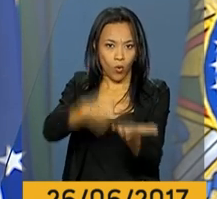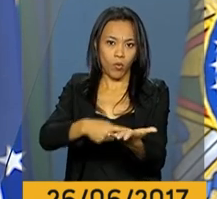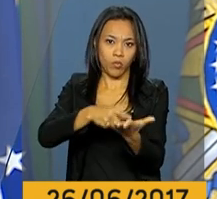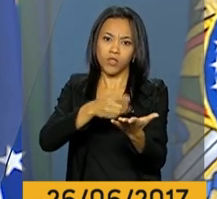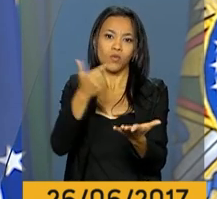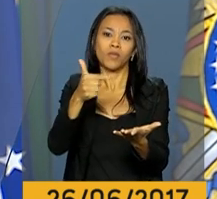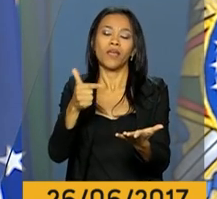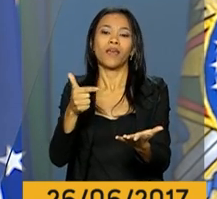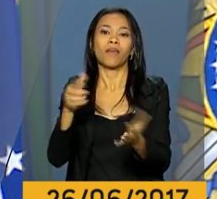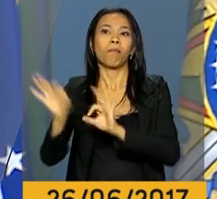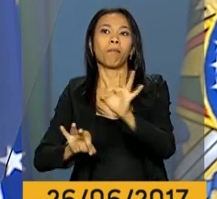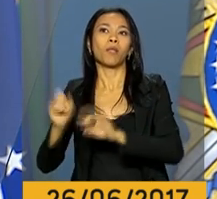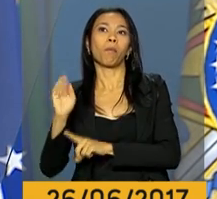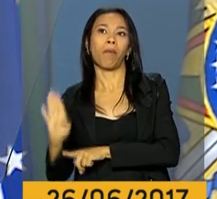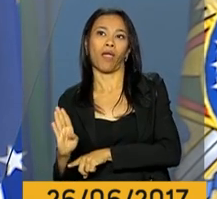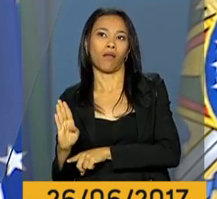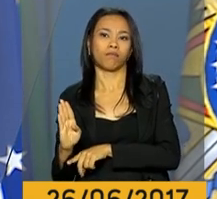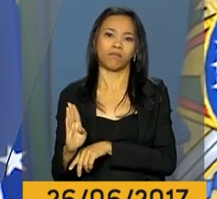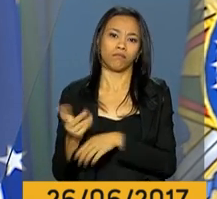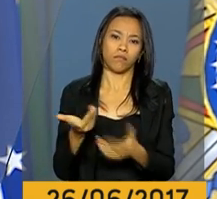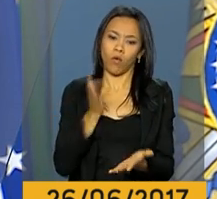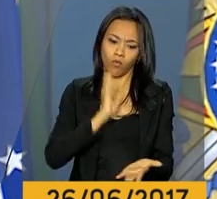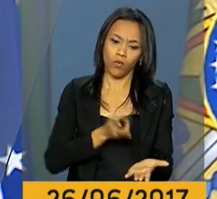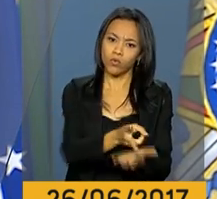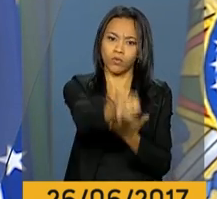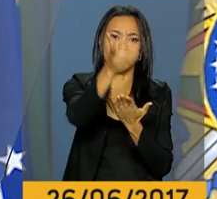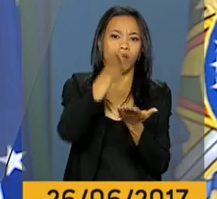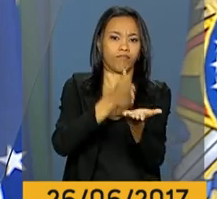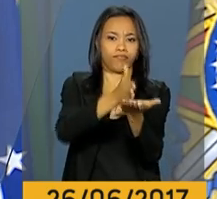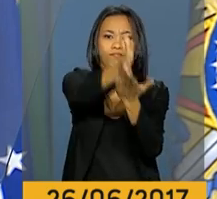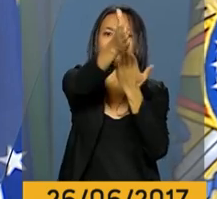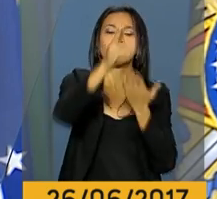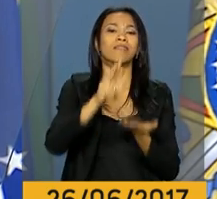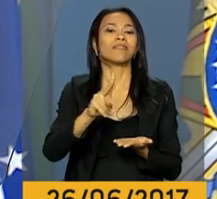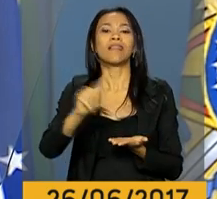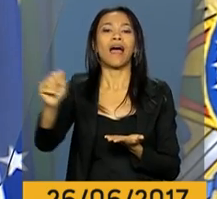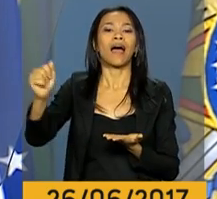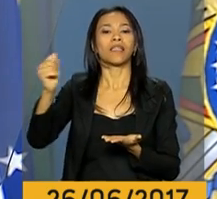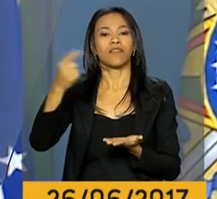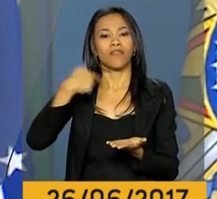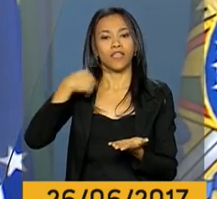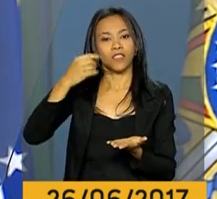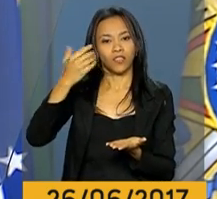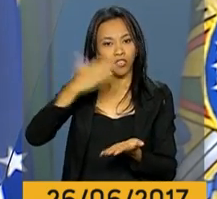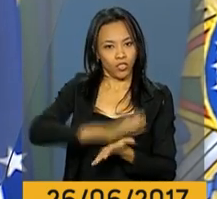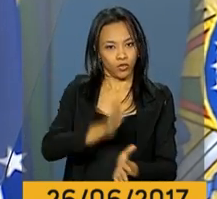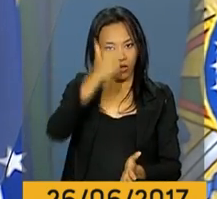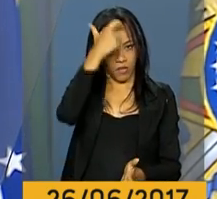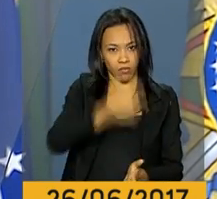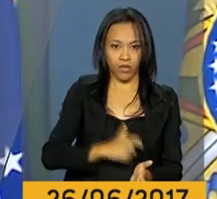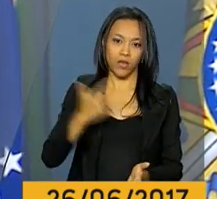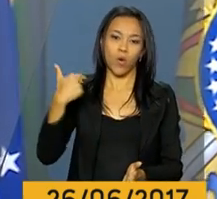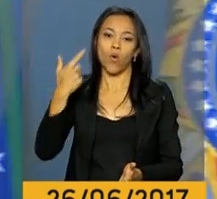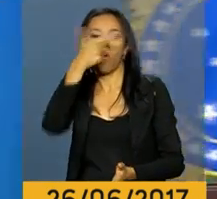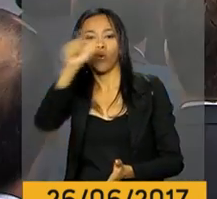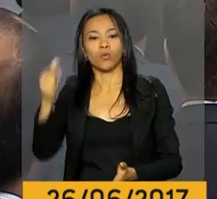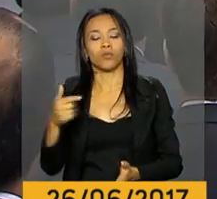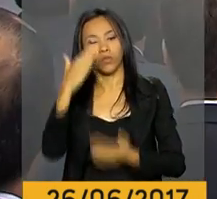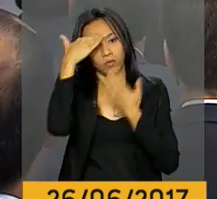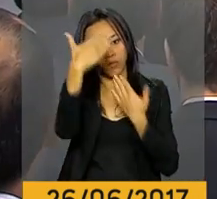Plano B há que seguir adiante portanto nada nos instruirá Nem a mim nem os nossos ministros Muito